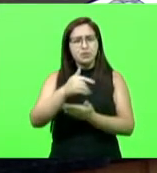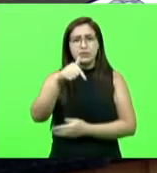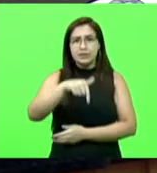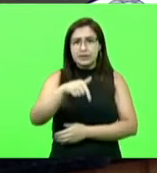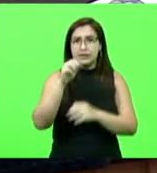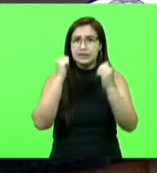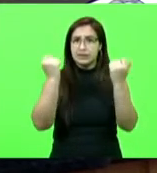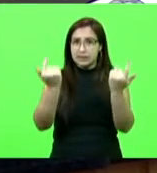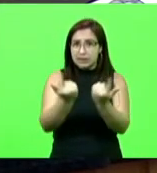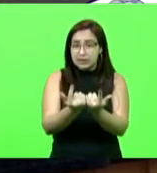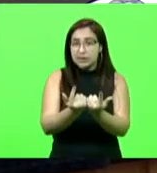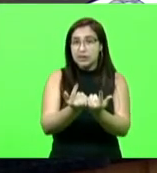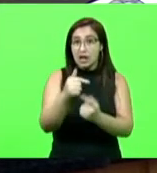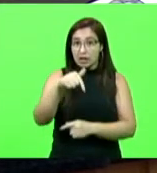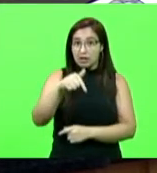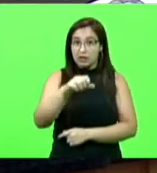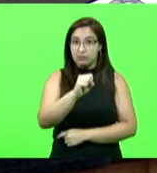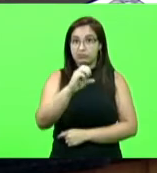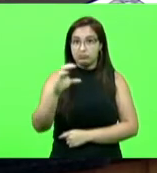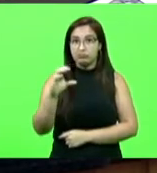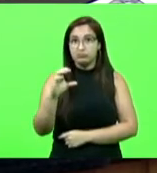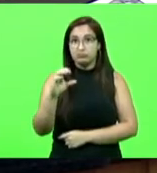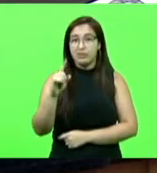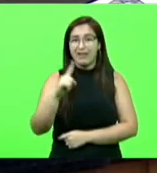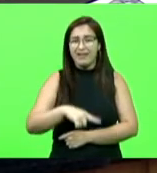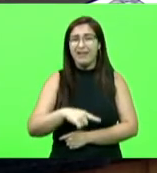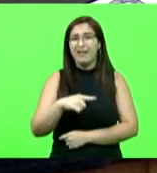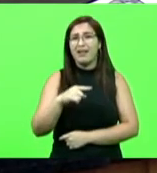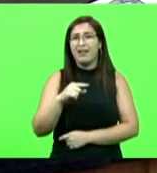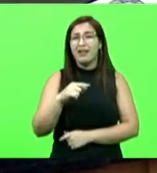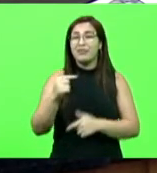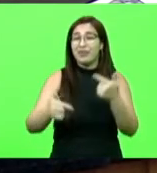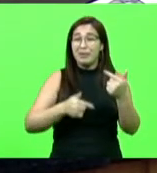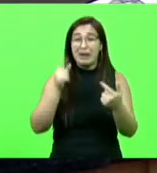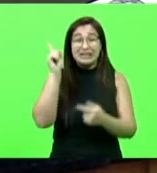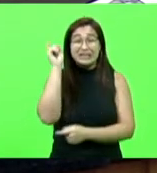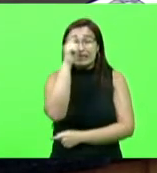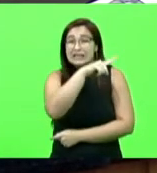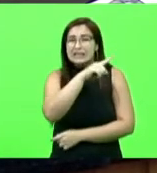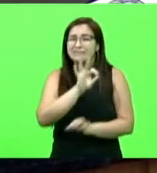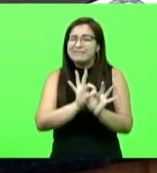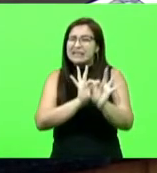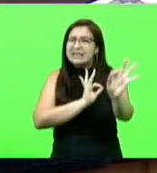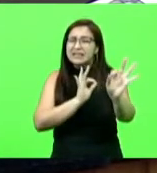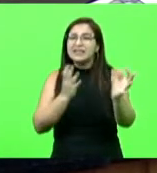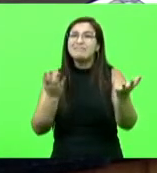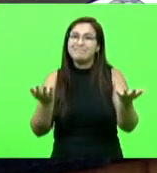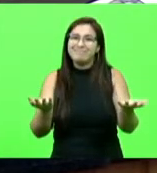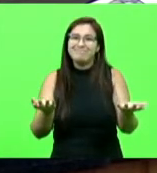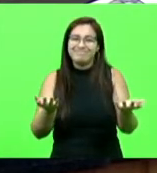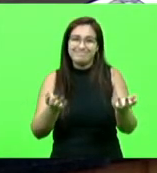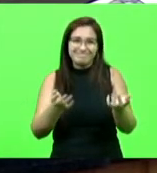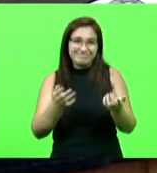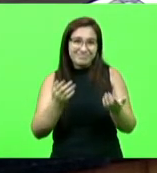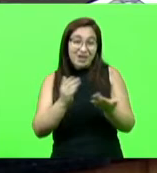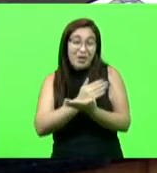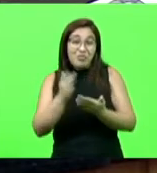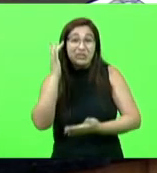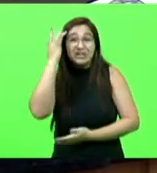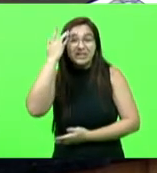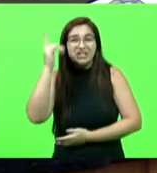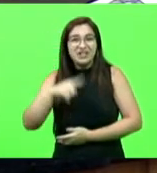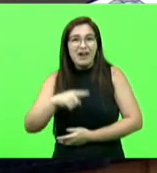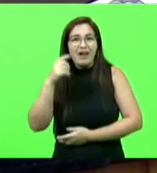aqui nesse plenário, era uma tarefa muito difícil, distante, e de fato muitos achavam que era apenas um